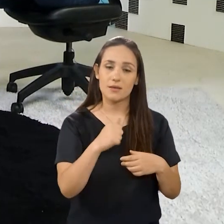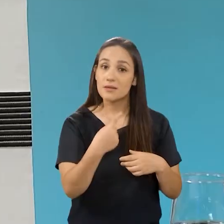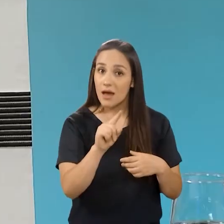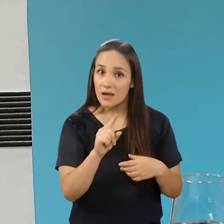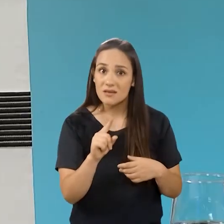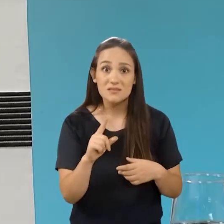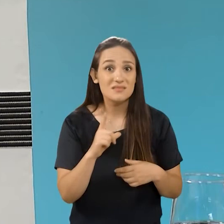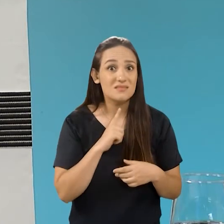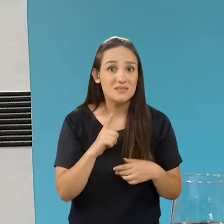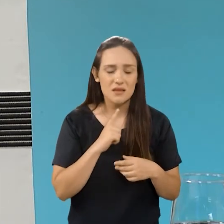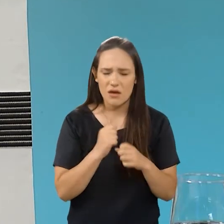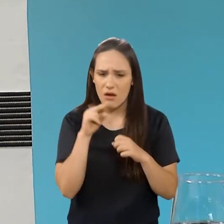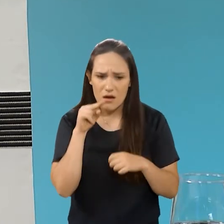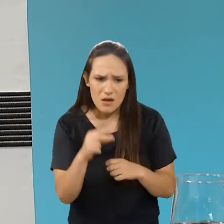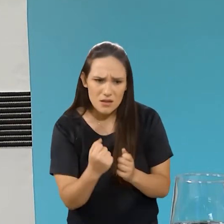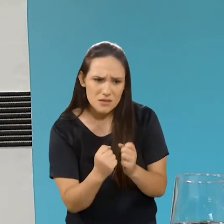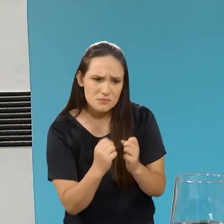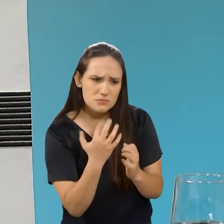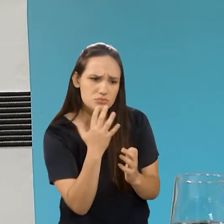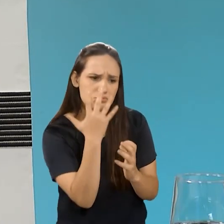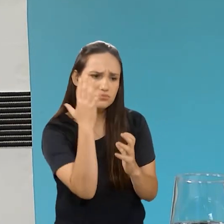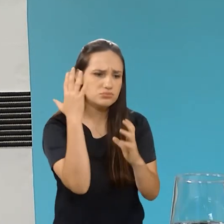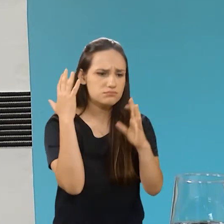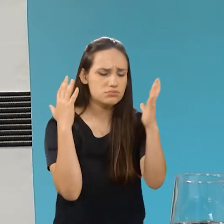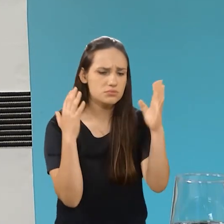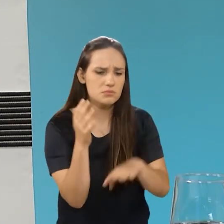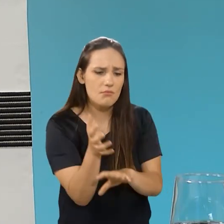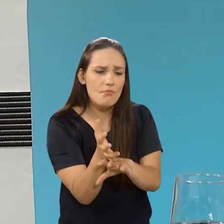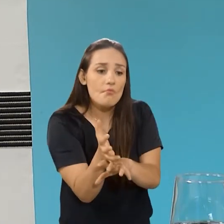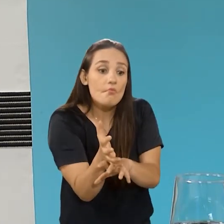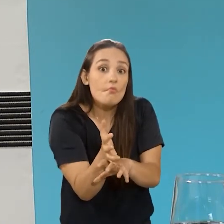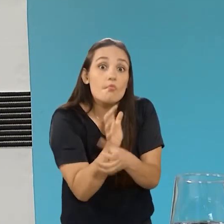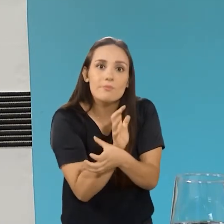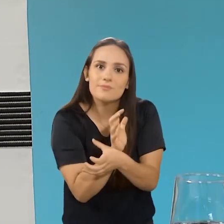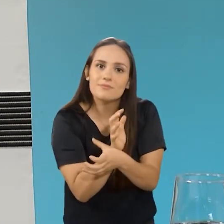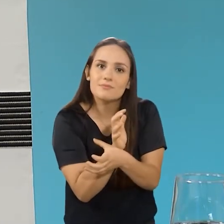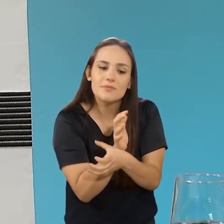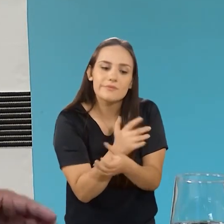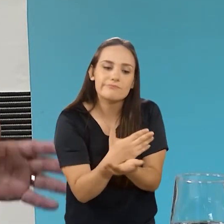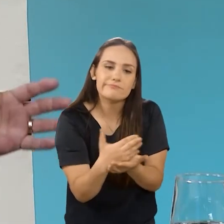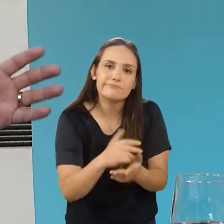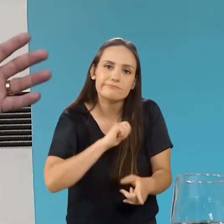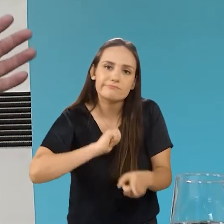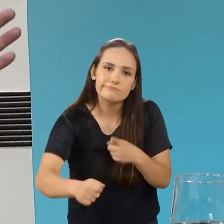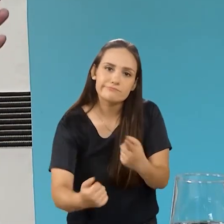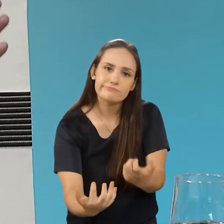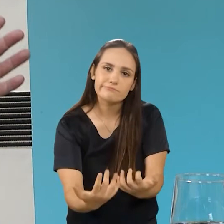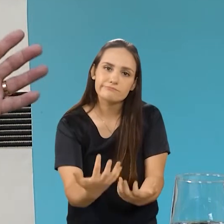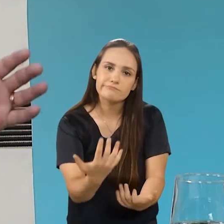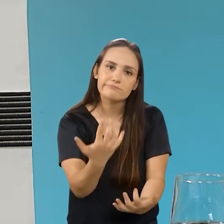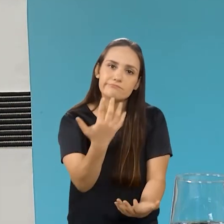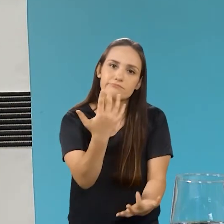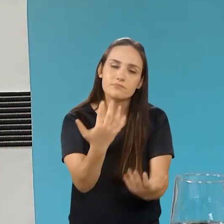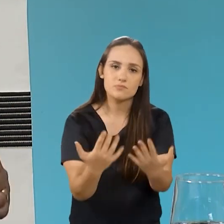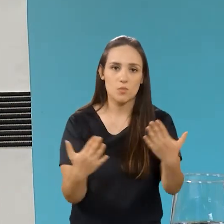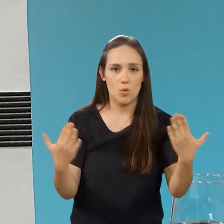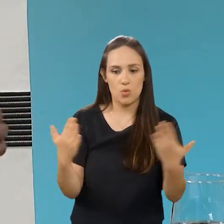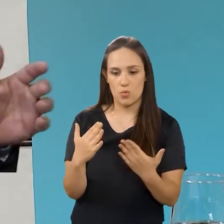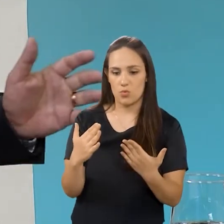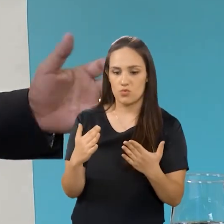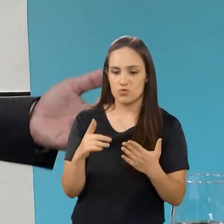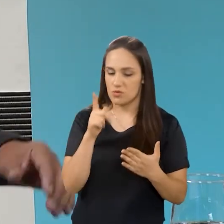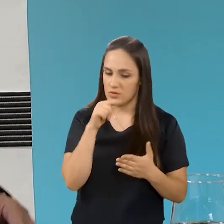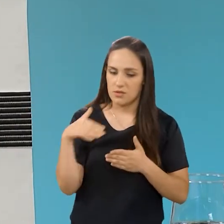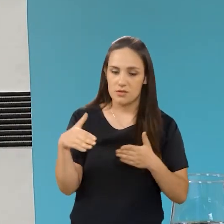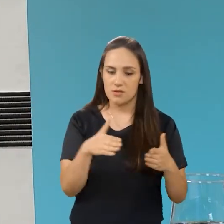E justamente esses foram os inícios, né, dos focos. Hoje, praticamente, as margens do Rio Paraguai